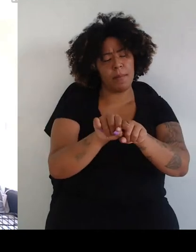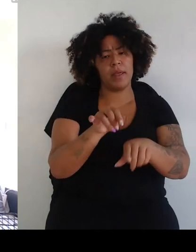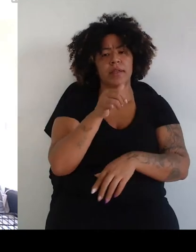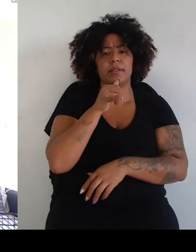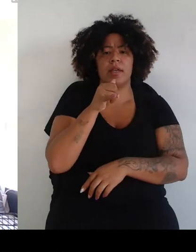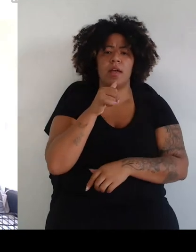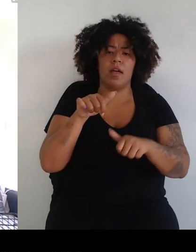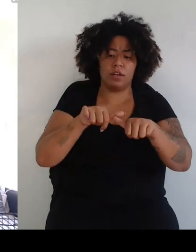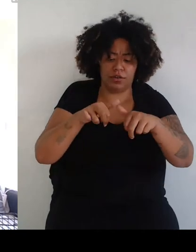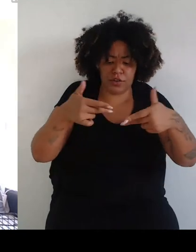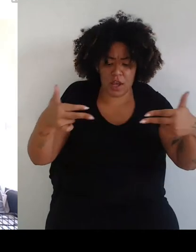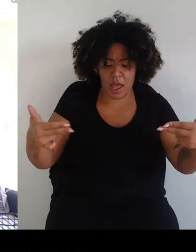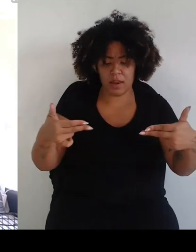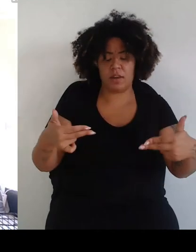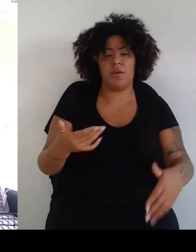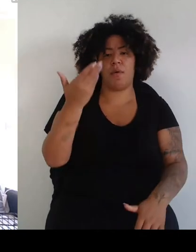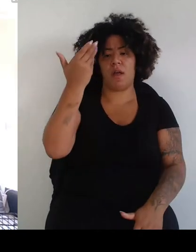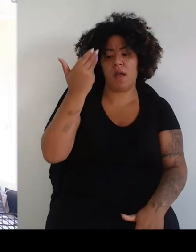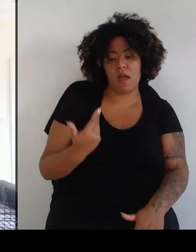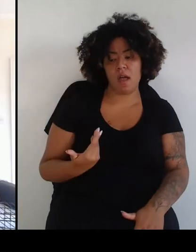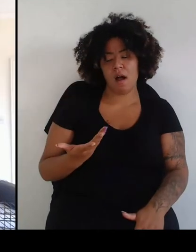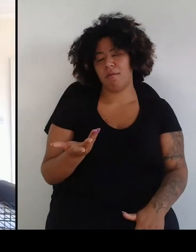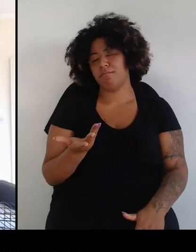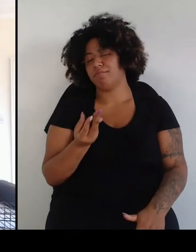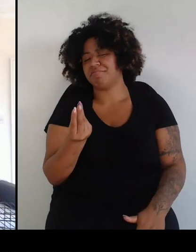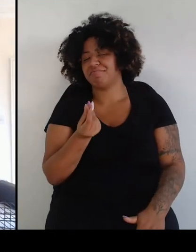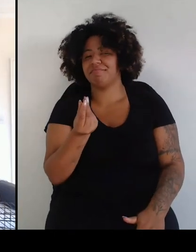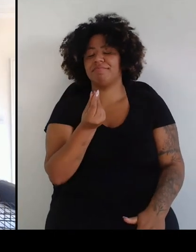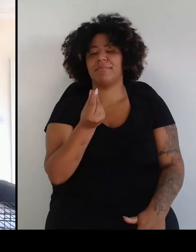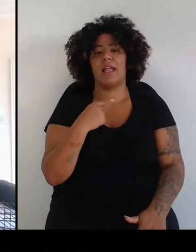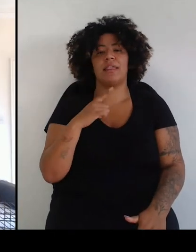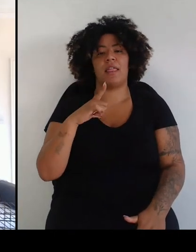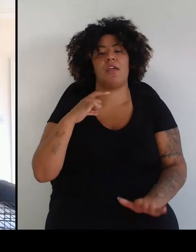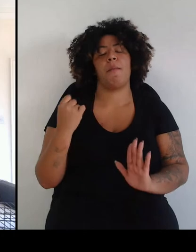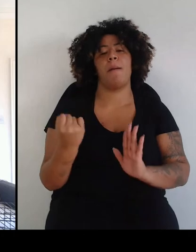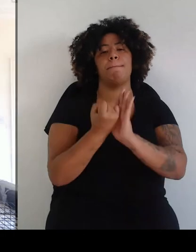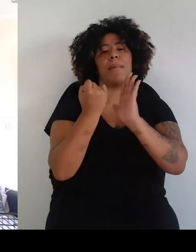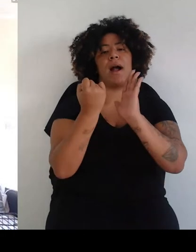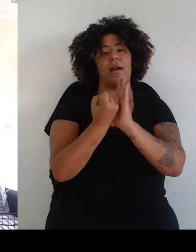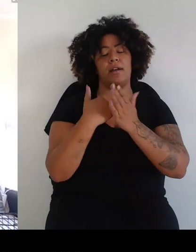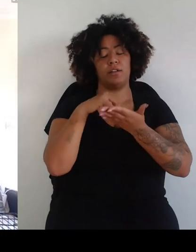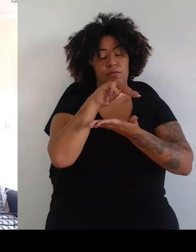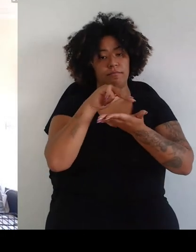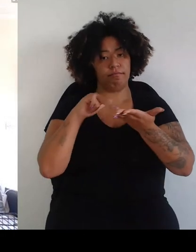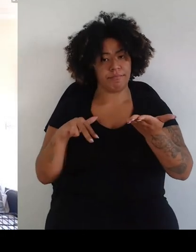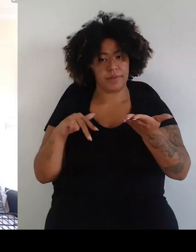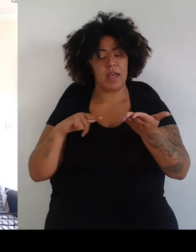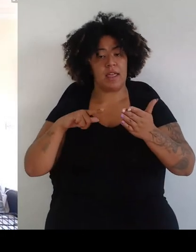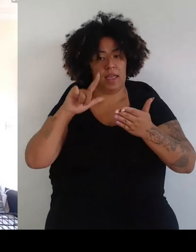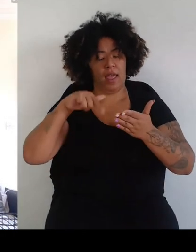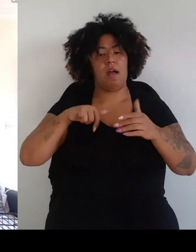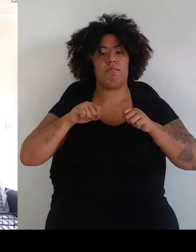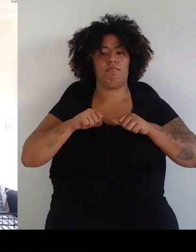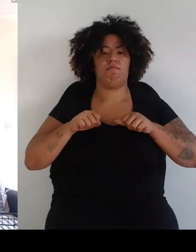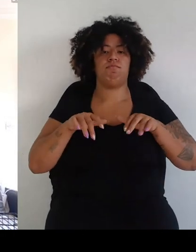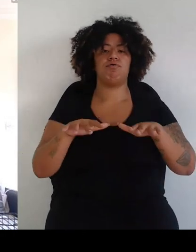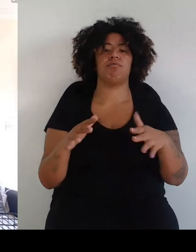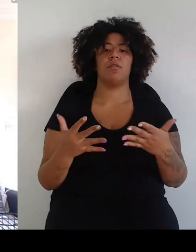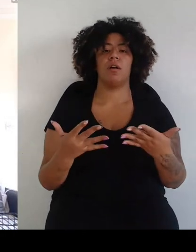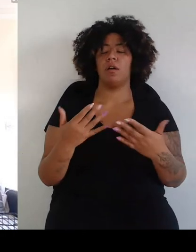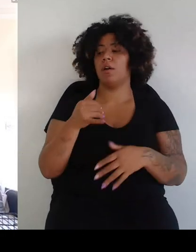sexualidade e marca uma partida da Leitura Curie no seu